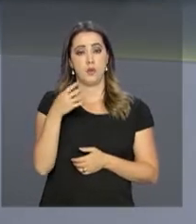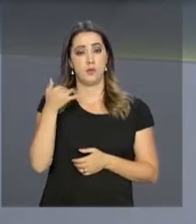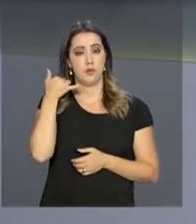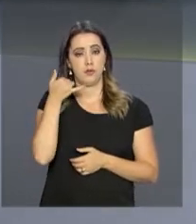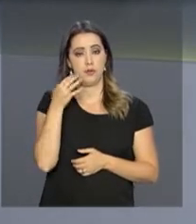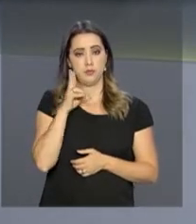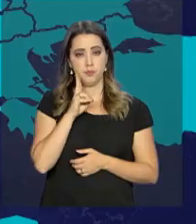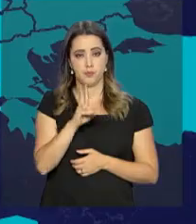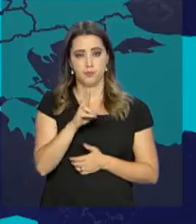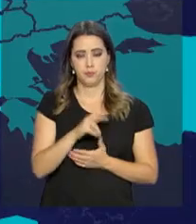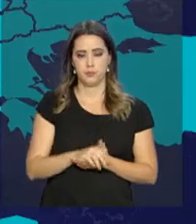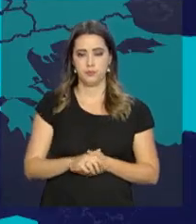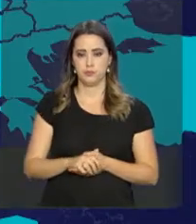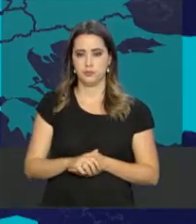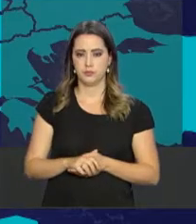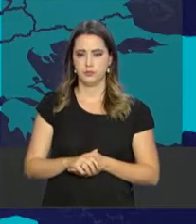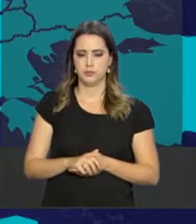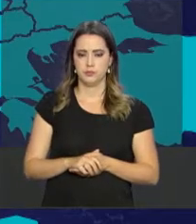telefone